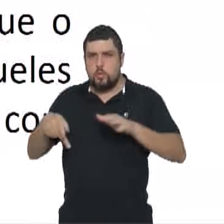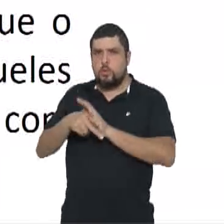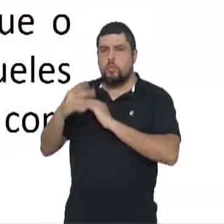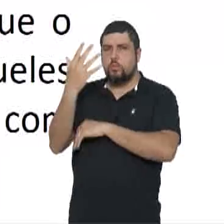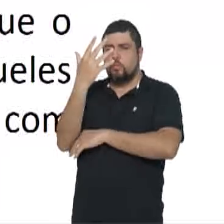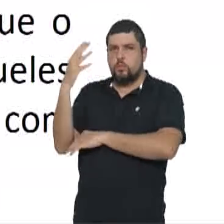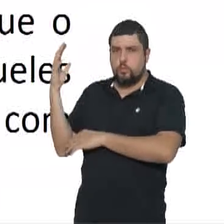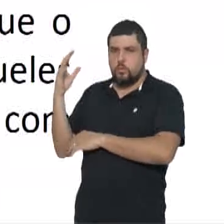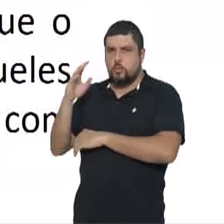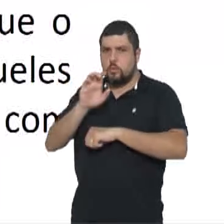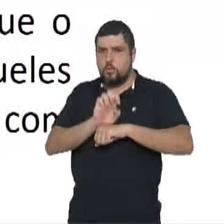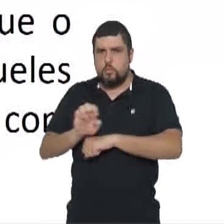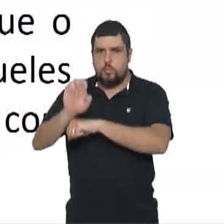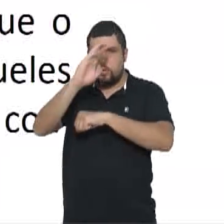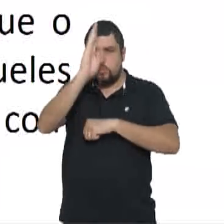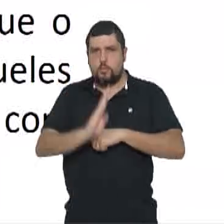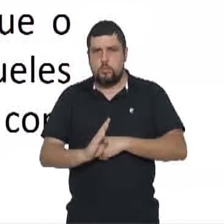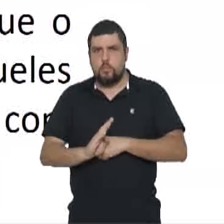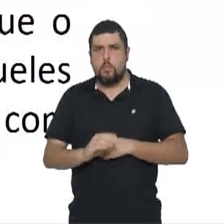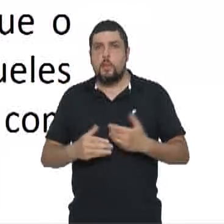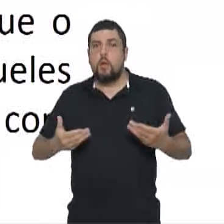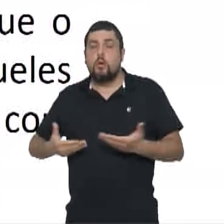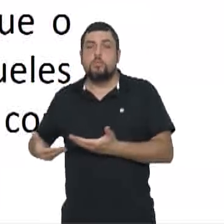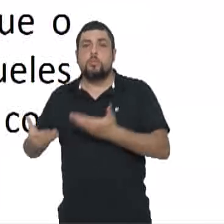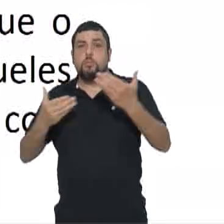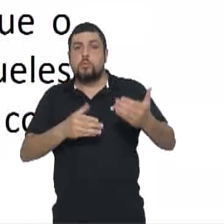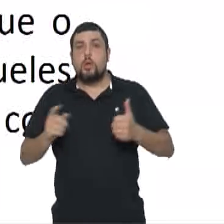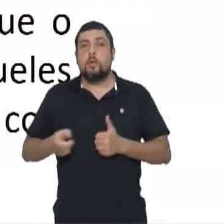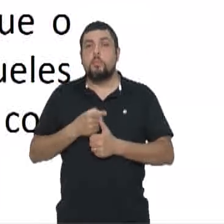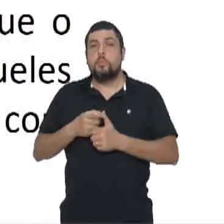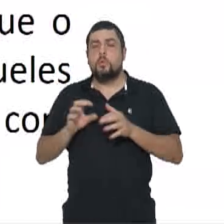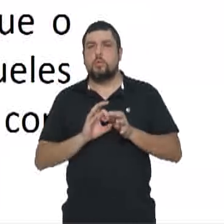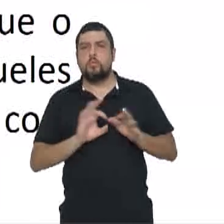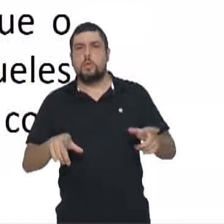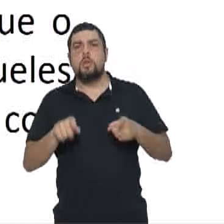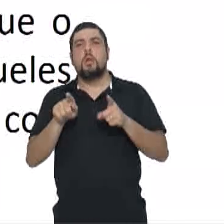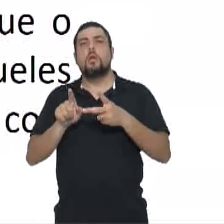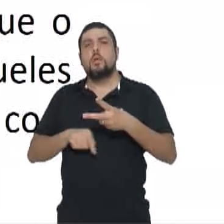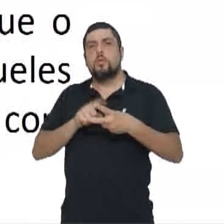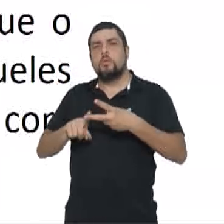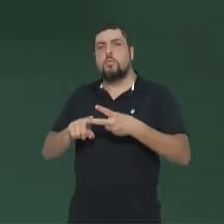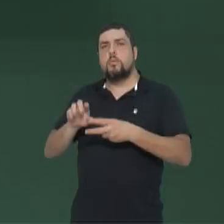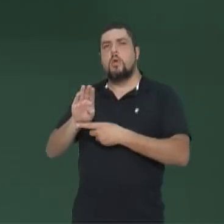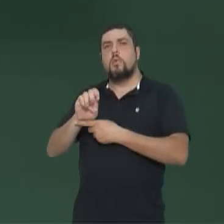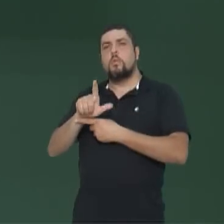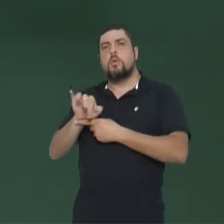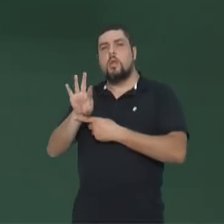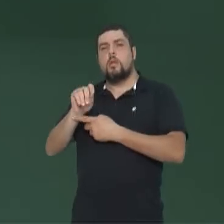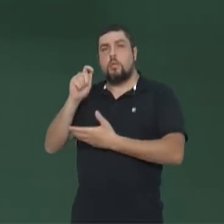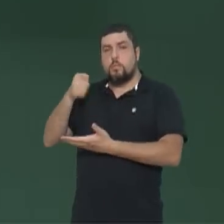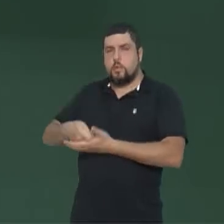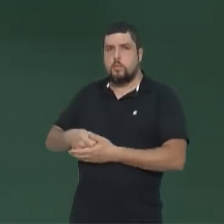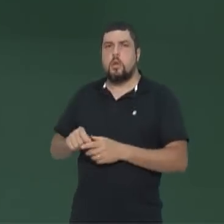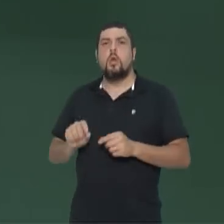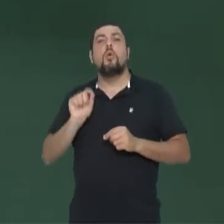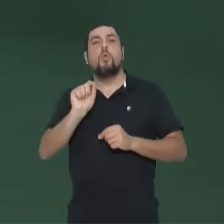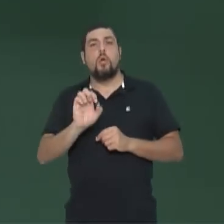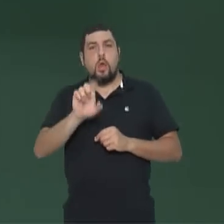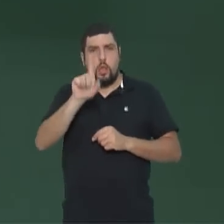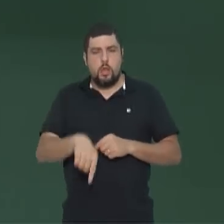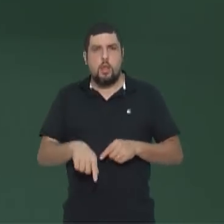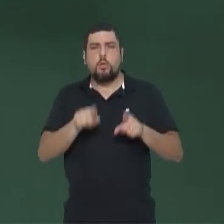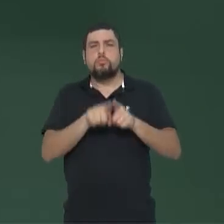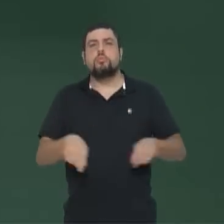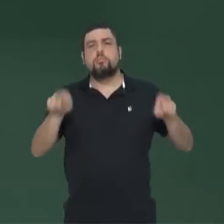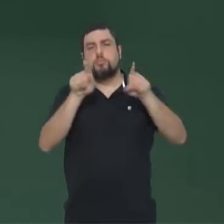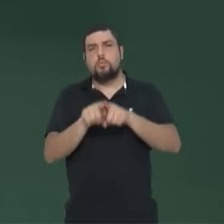o transporte de animais deve ser feito mediante autorização de transporte e pagamento de boleto ao IBAMA. Então, aqui é o quê? É a repetição do